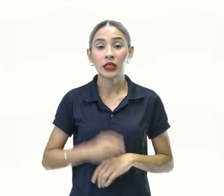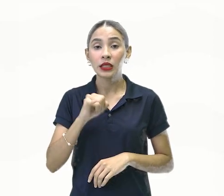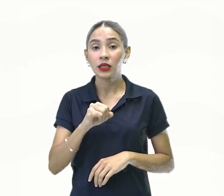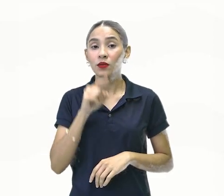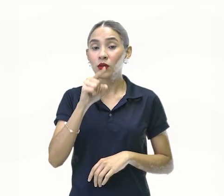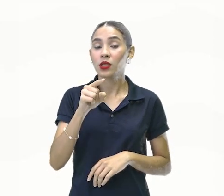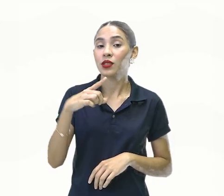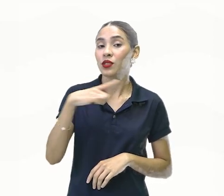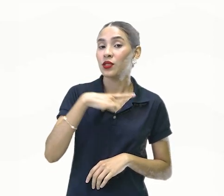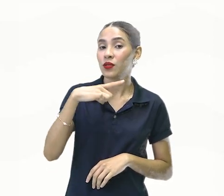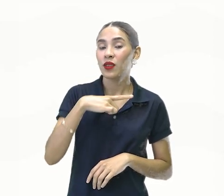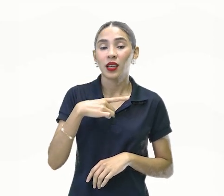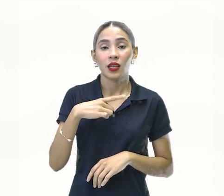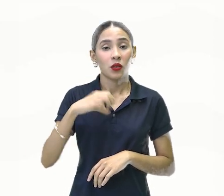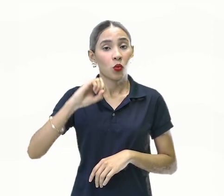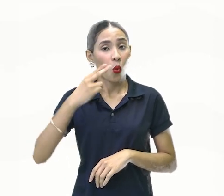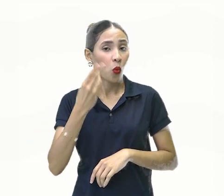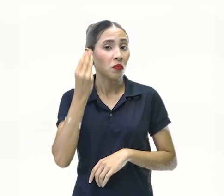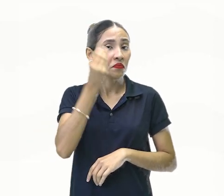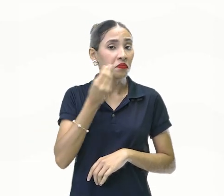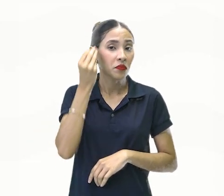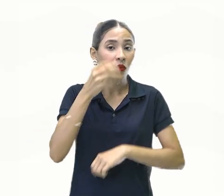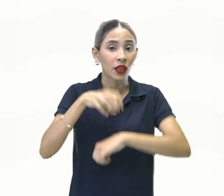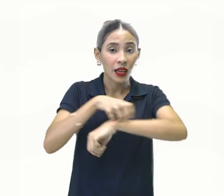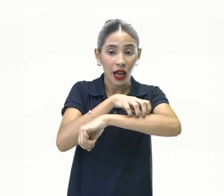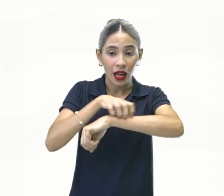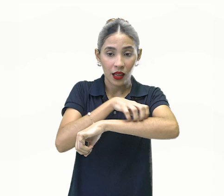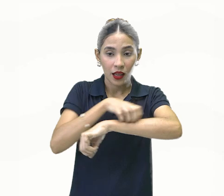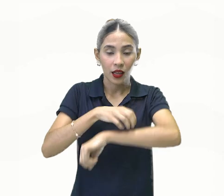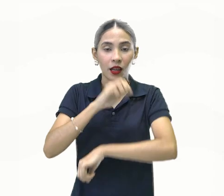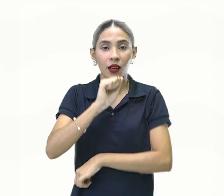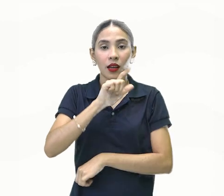Se você experienciar